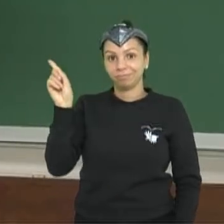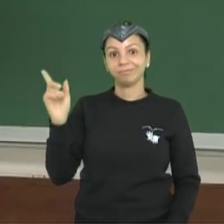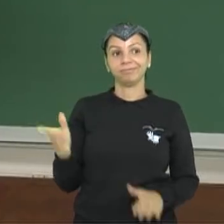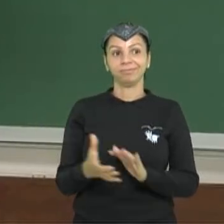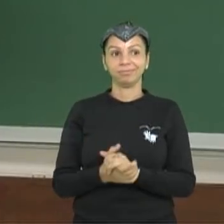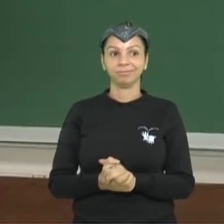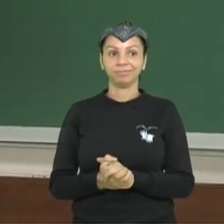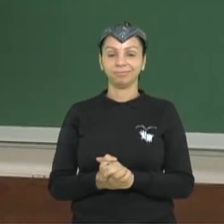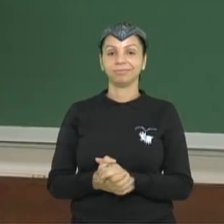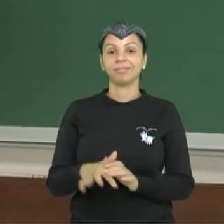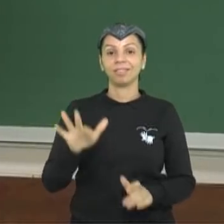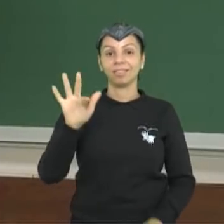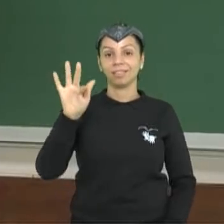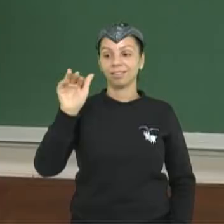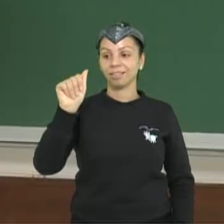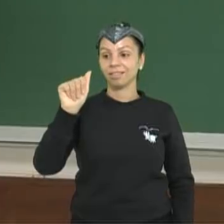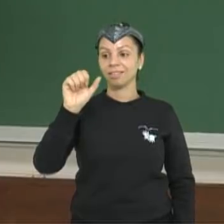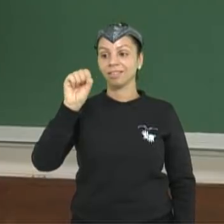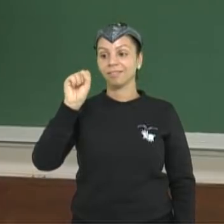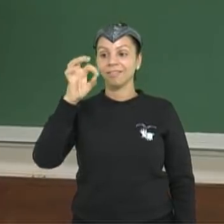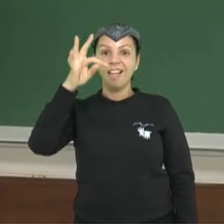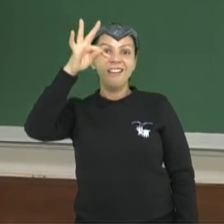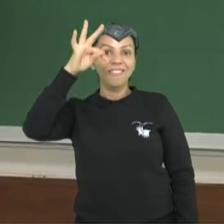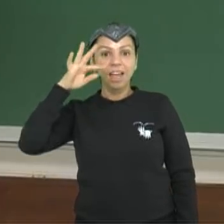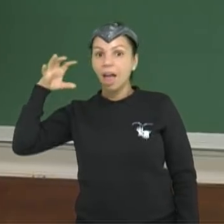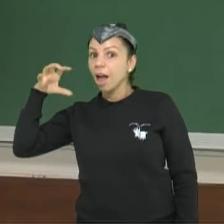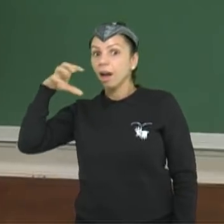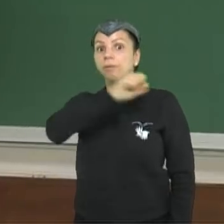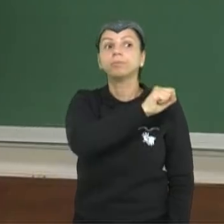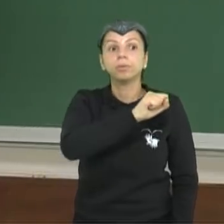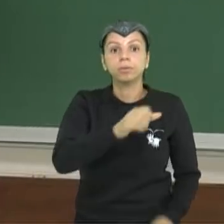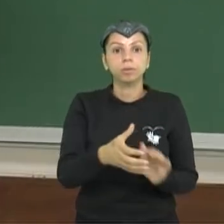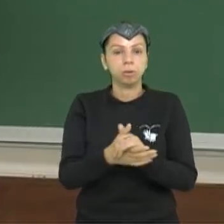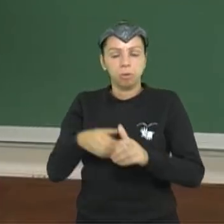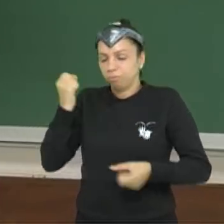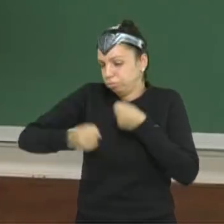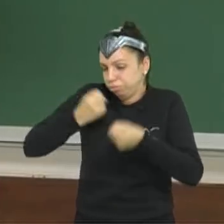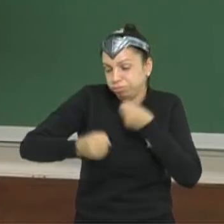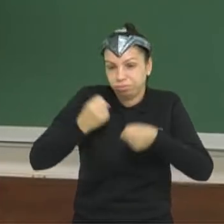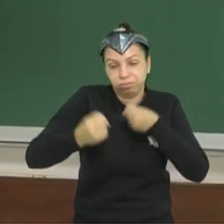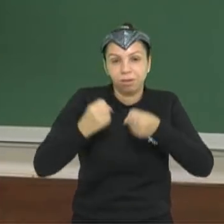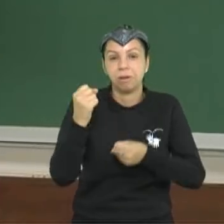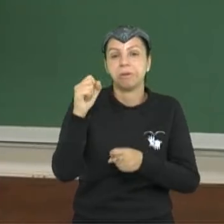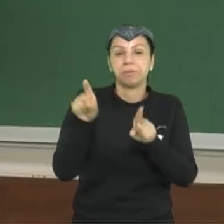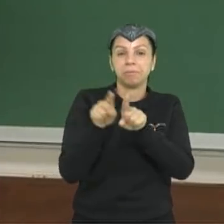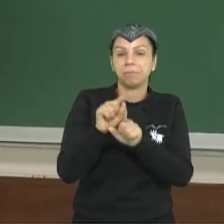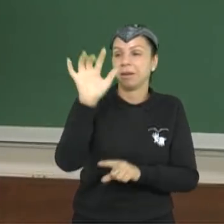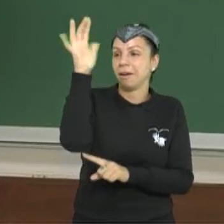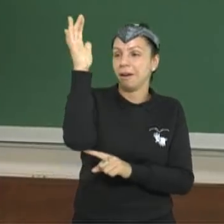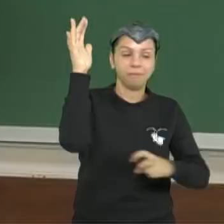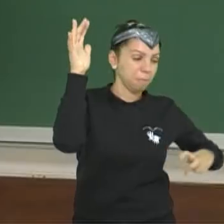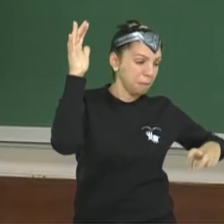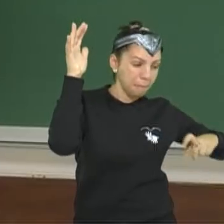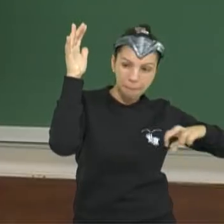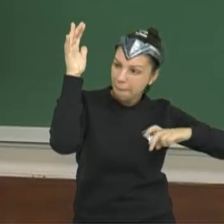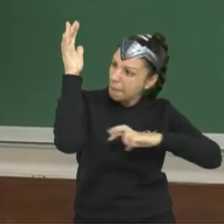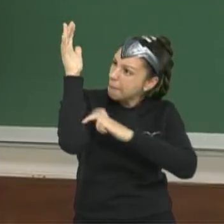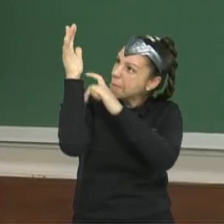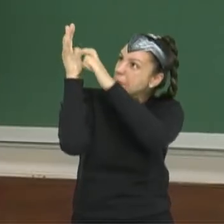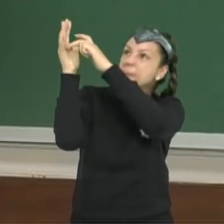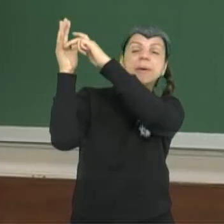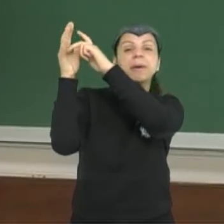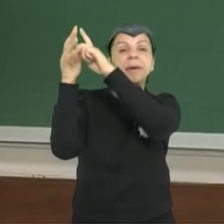é fast, rápido. Já pensou? Ele corre, ele sobe em cima das árvores e lá ele